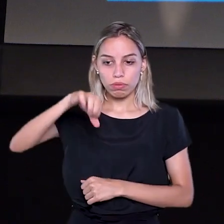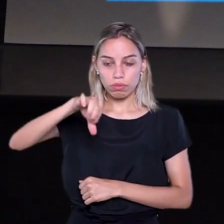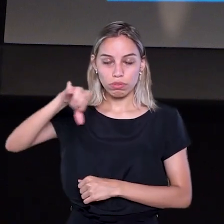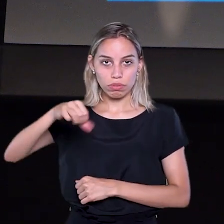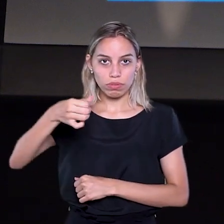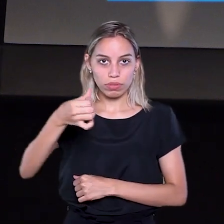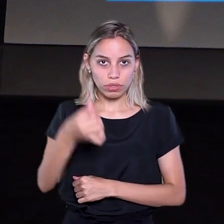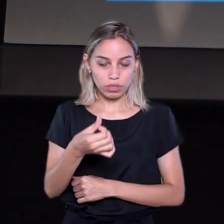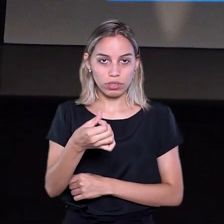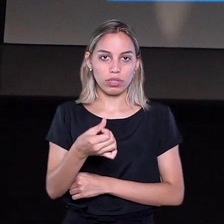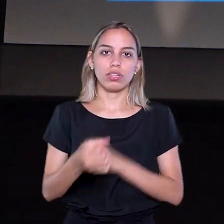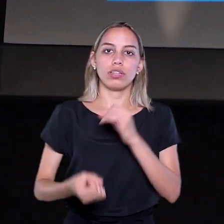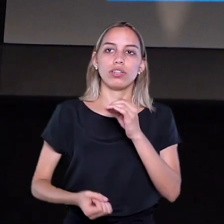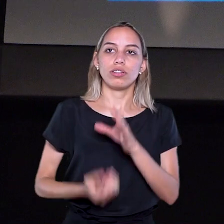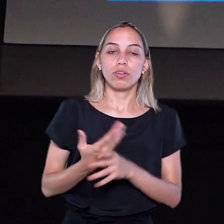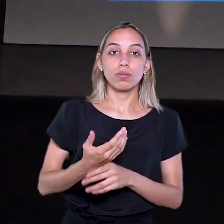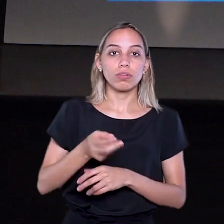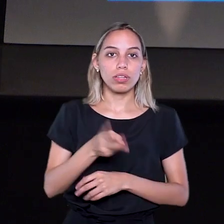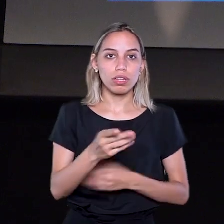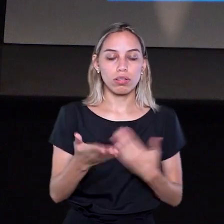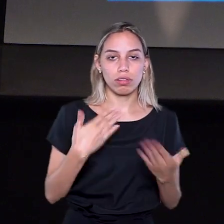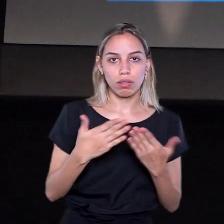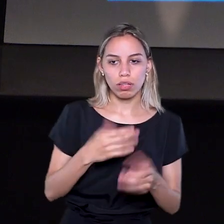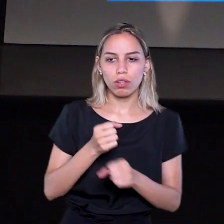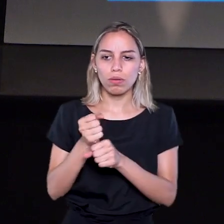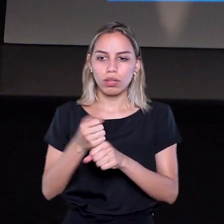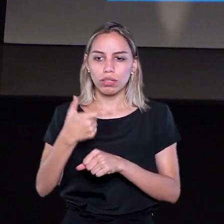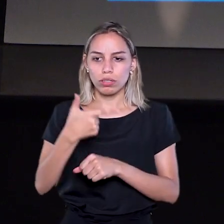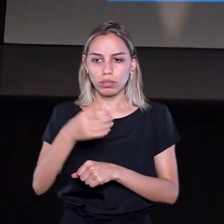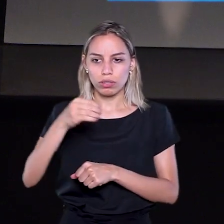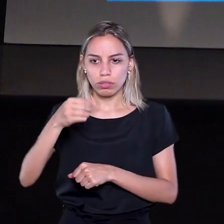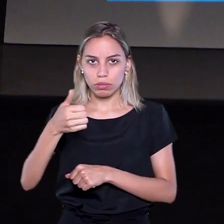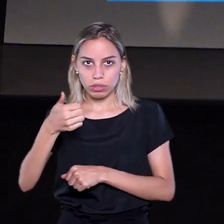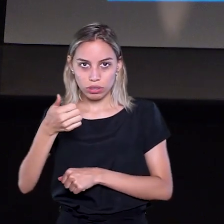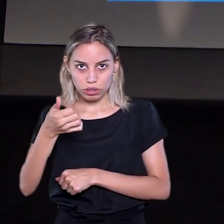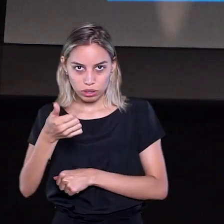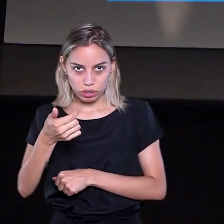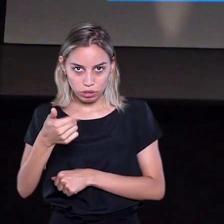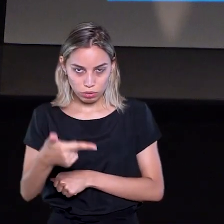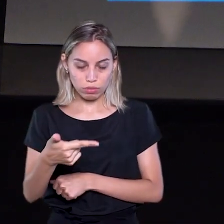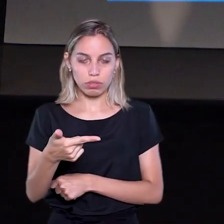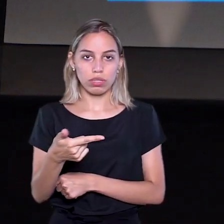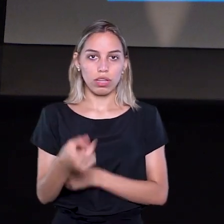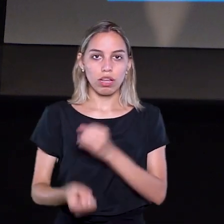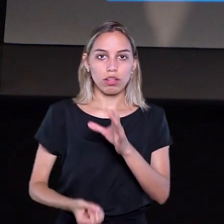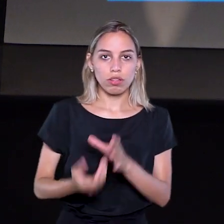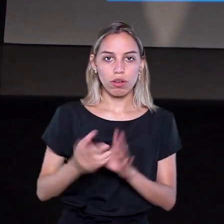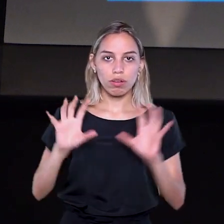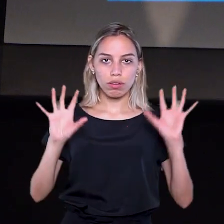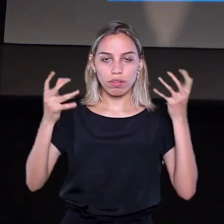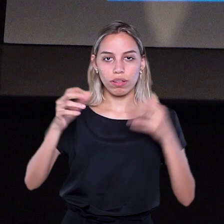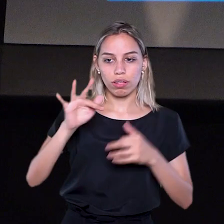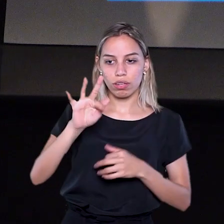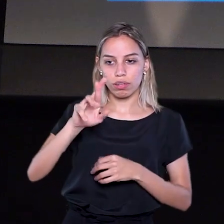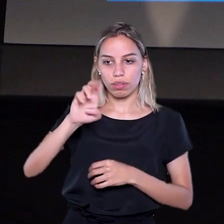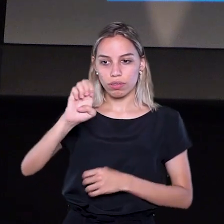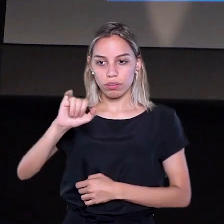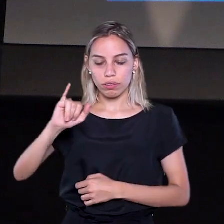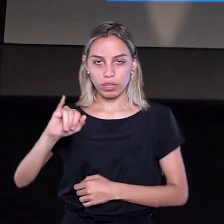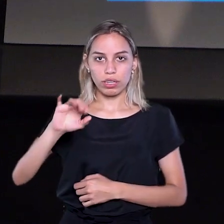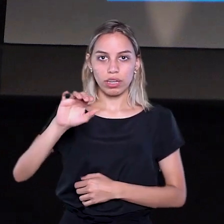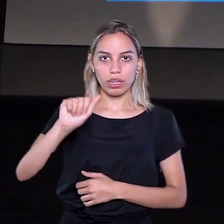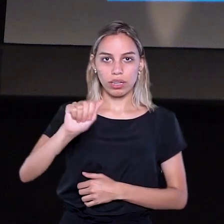1986, o projeto Sempre um Papo. Em 2012, o FLI Araxá, Festival Literário de Araxá, e, em 2021,